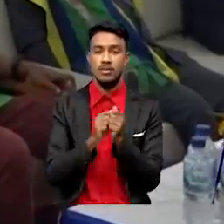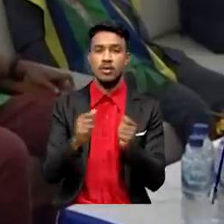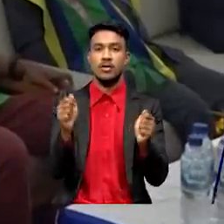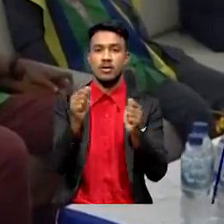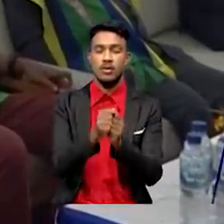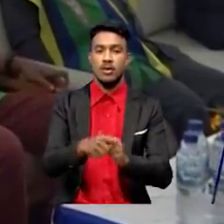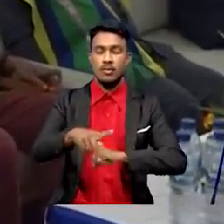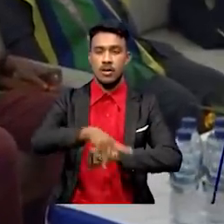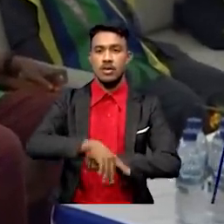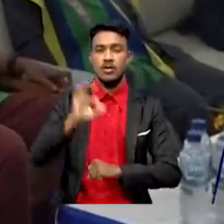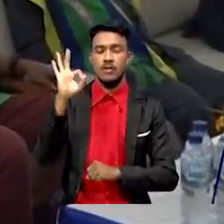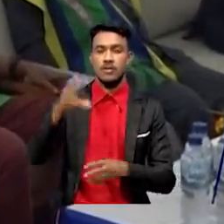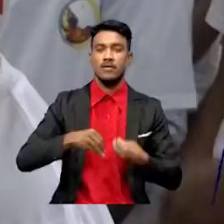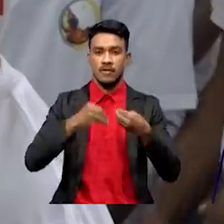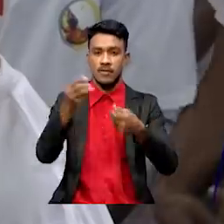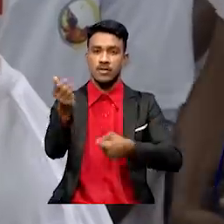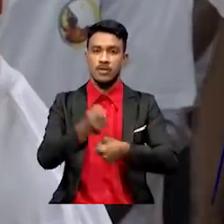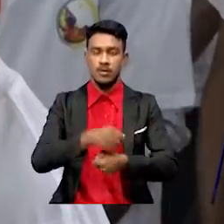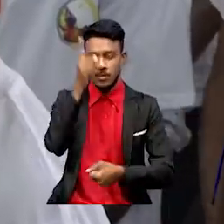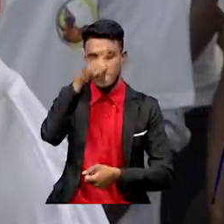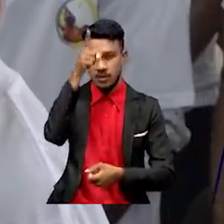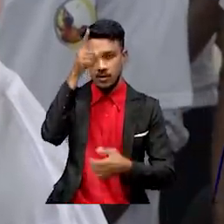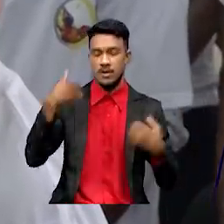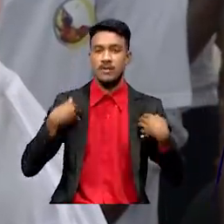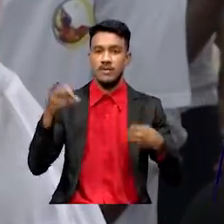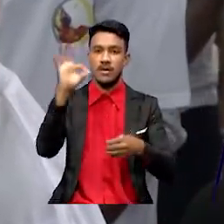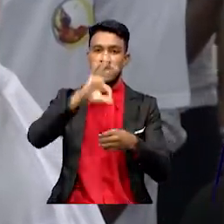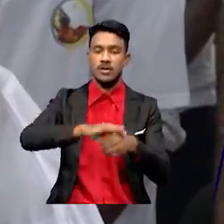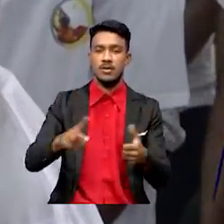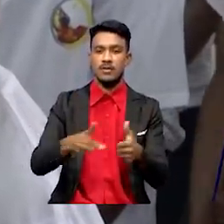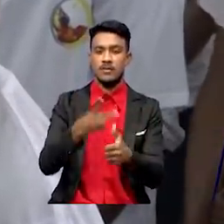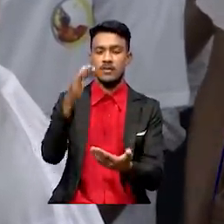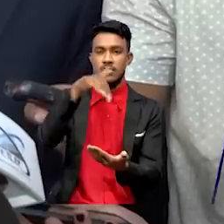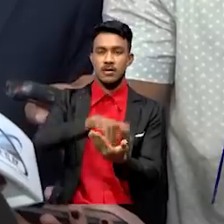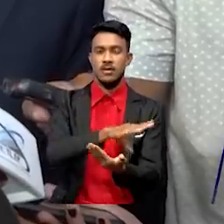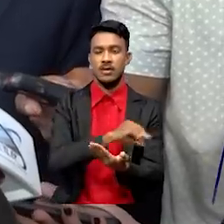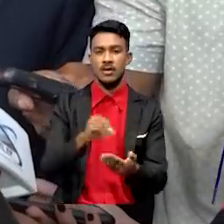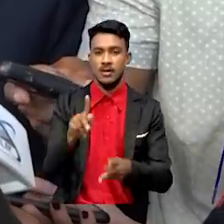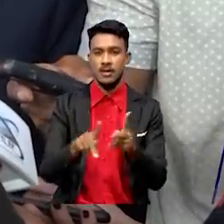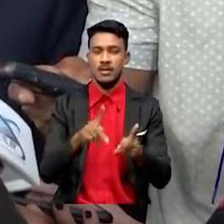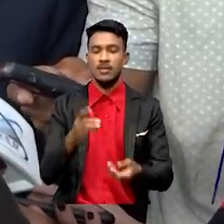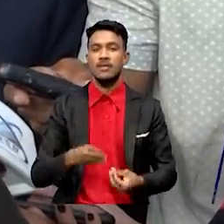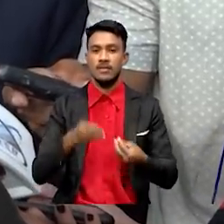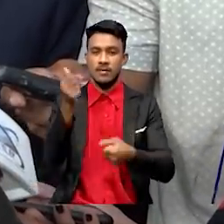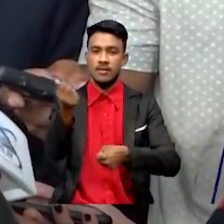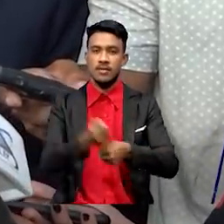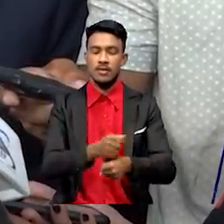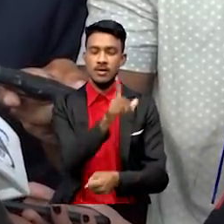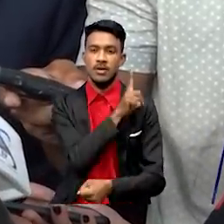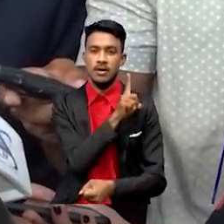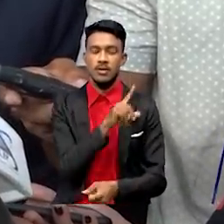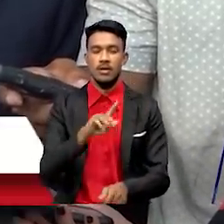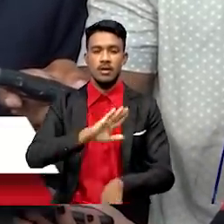hodi fo apoio ba Francisco Guterres Lolo e a eleição segunda volta. Foi antes lere nia loso é mo todo